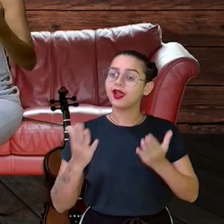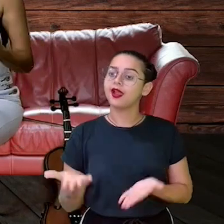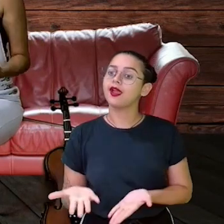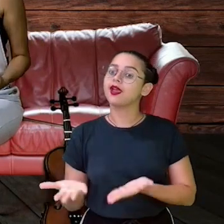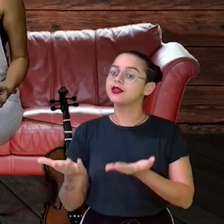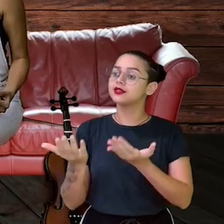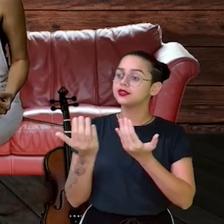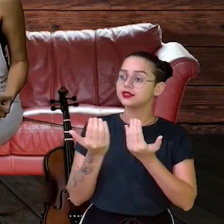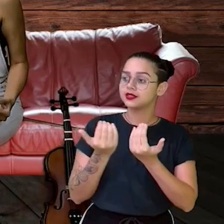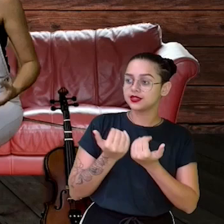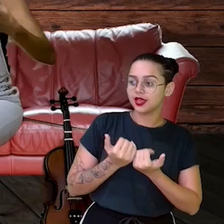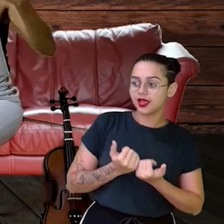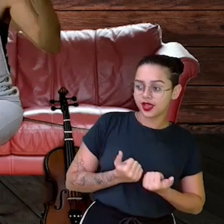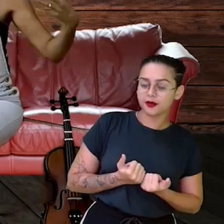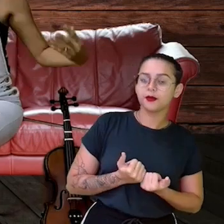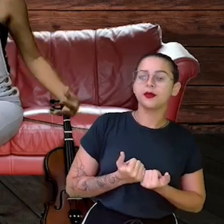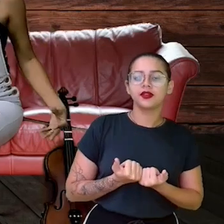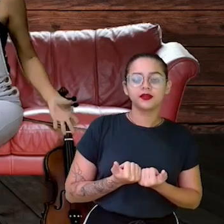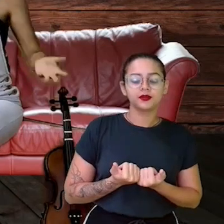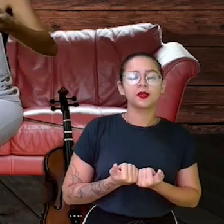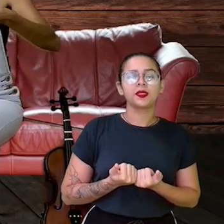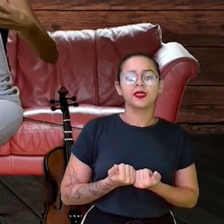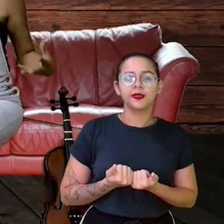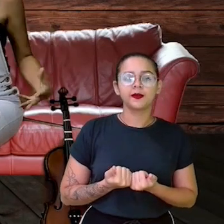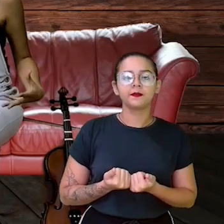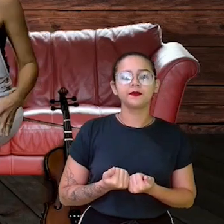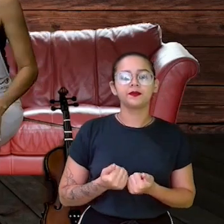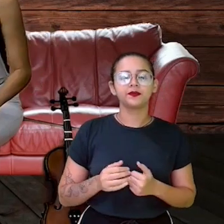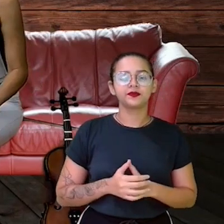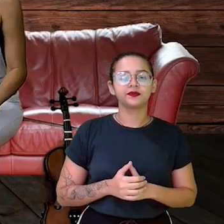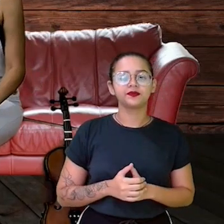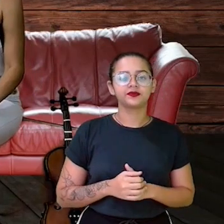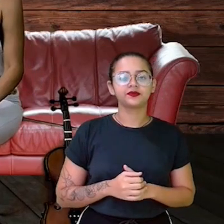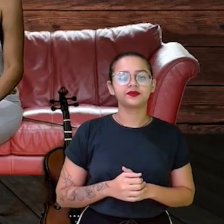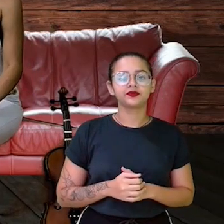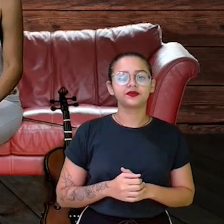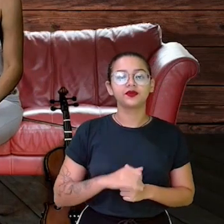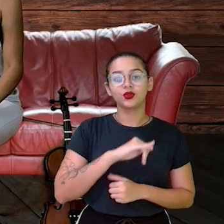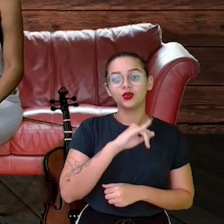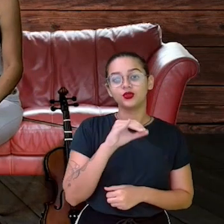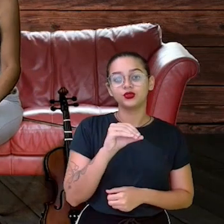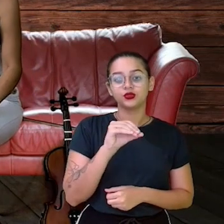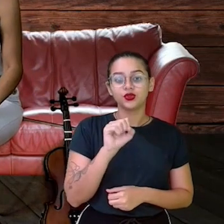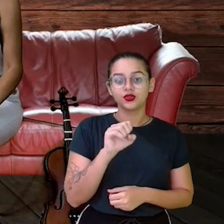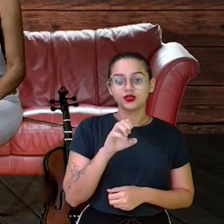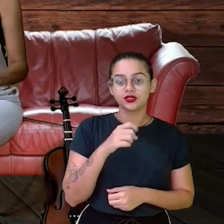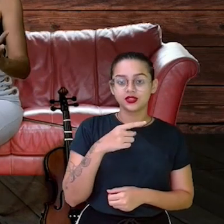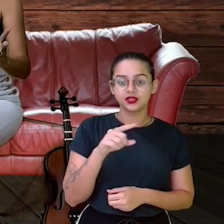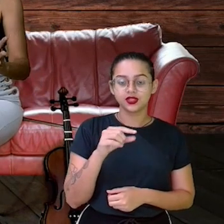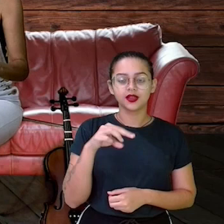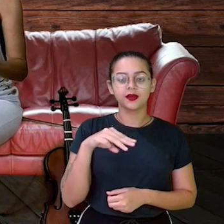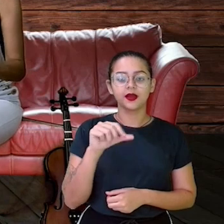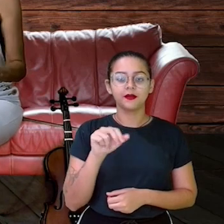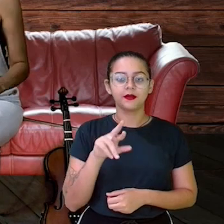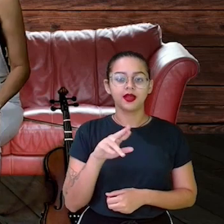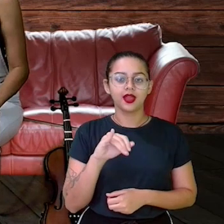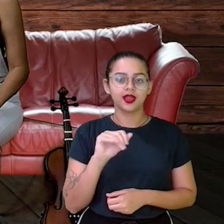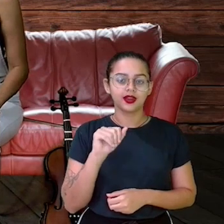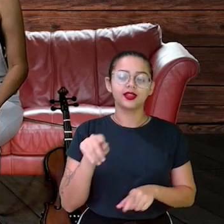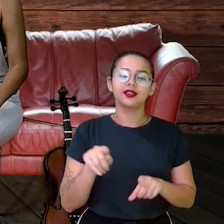os peregrinos vestidos aí paramentados de José e Maria, o menino